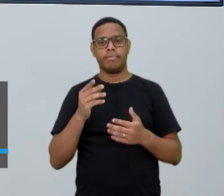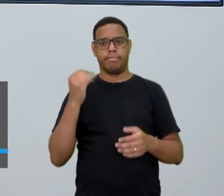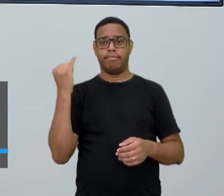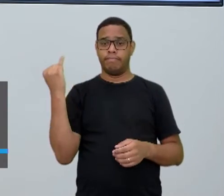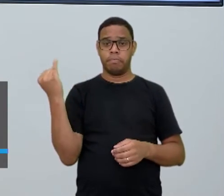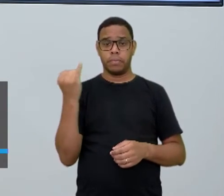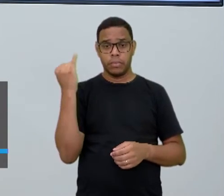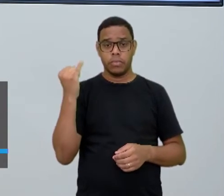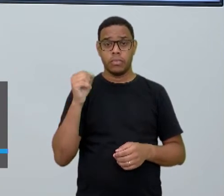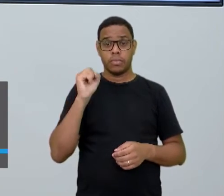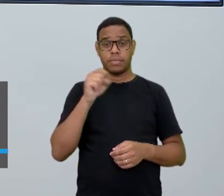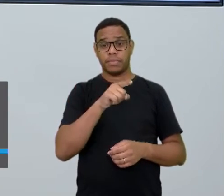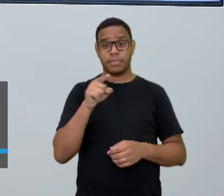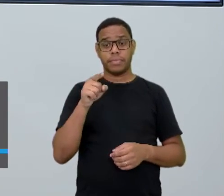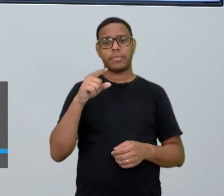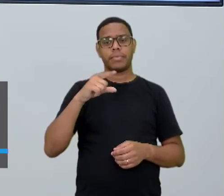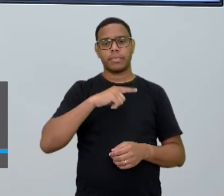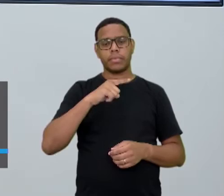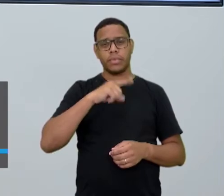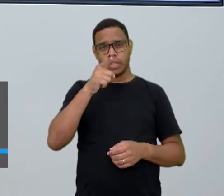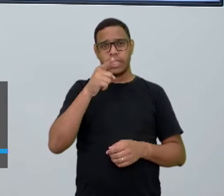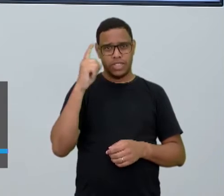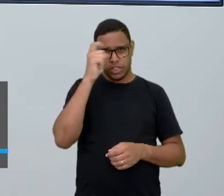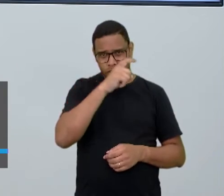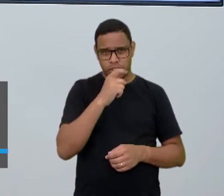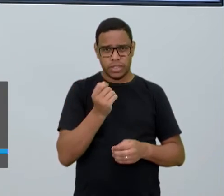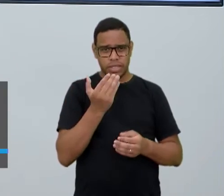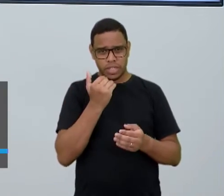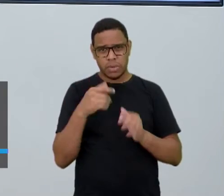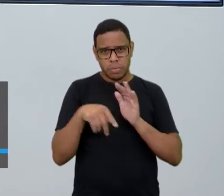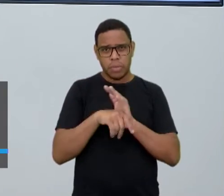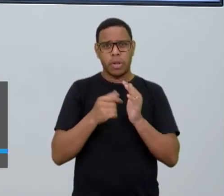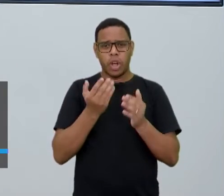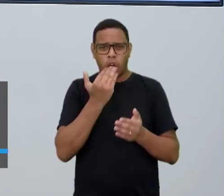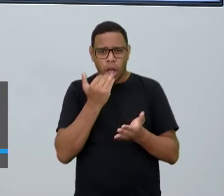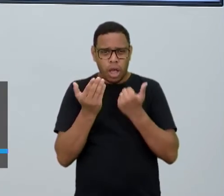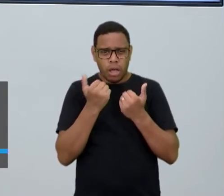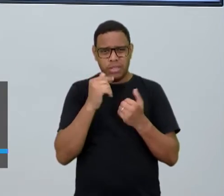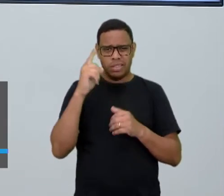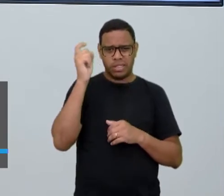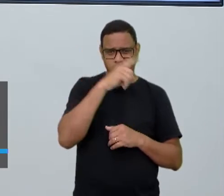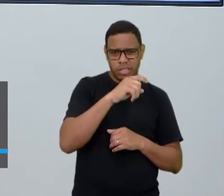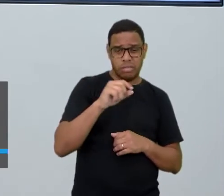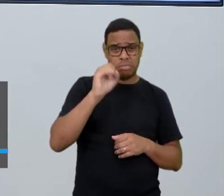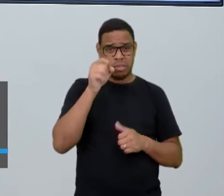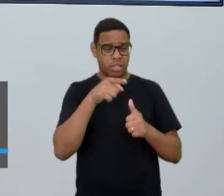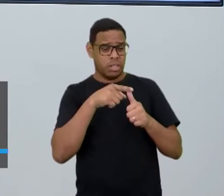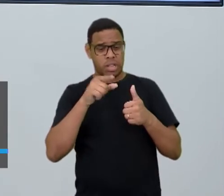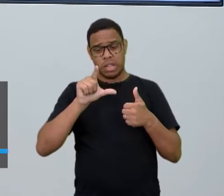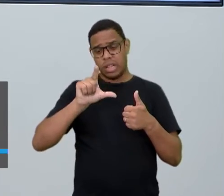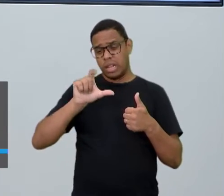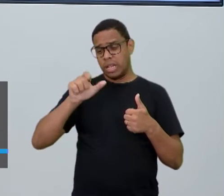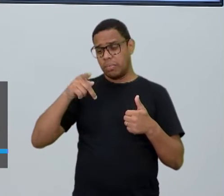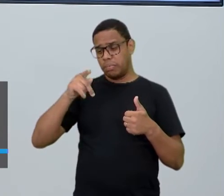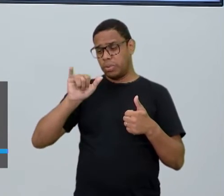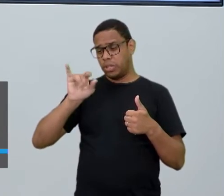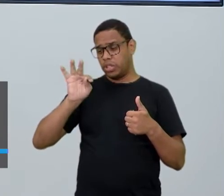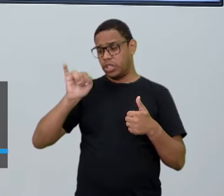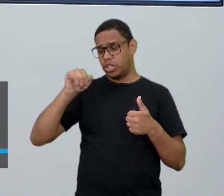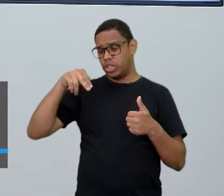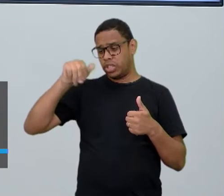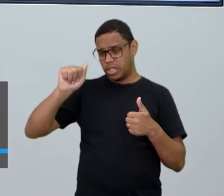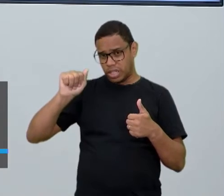se você tem aí algum distúrbio, por exemplo, da alimentação, seja com a leptina, né, que estimula